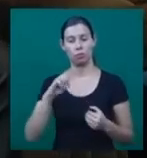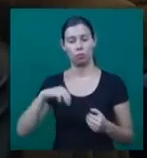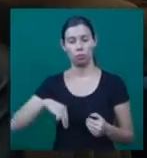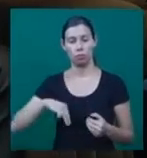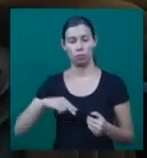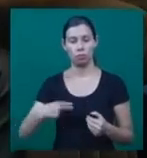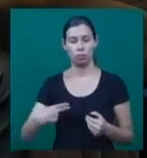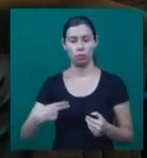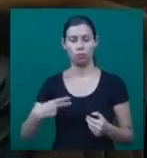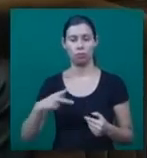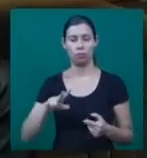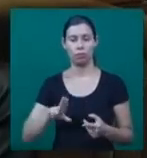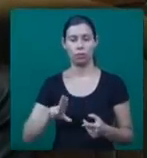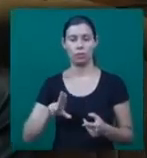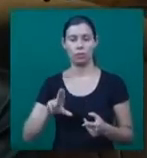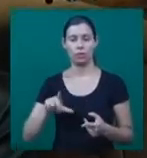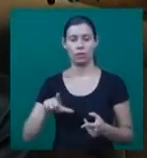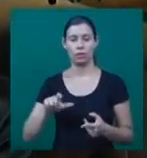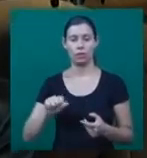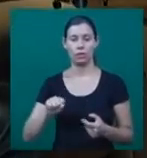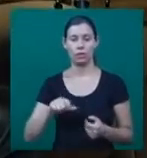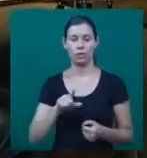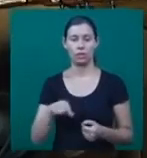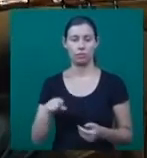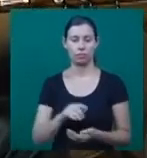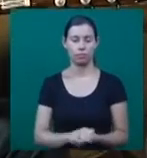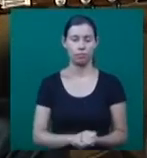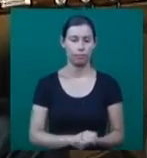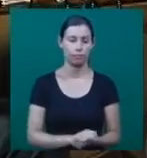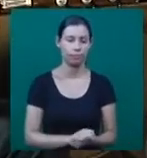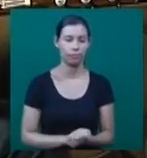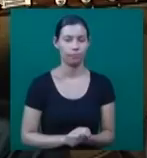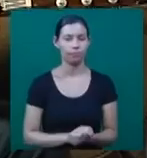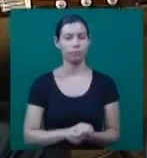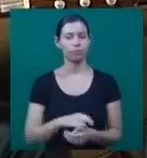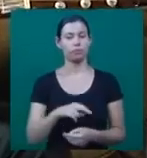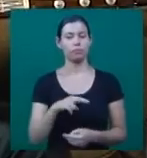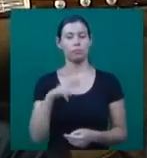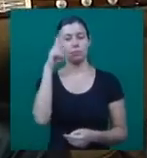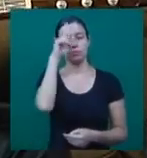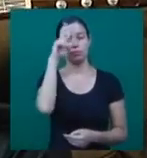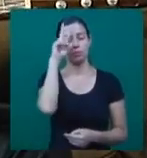me lembro da primeira vez que te vi.